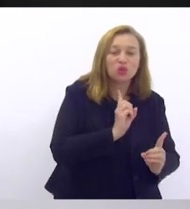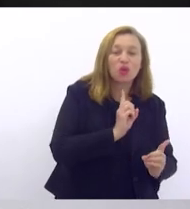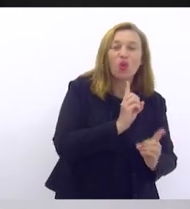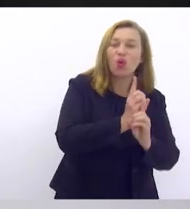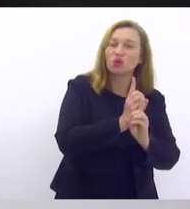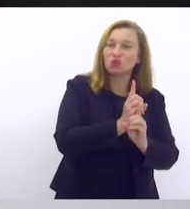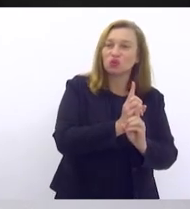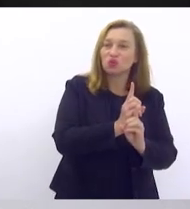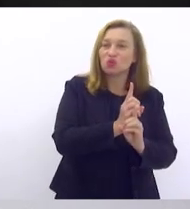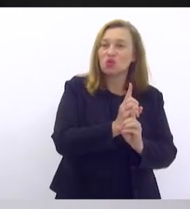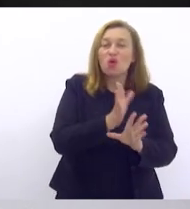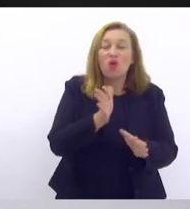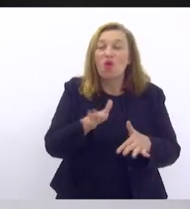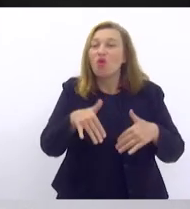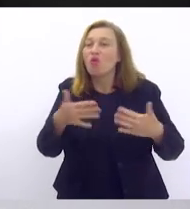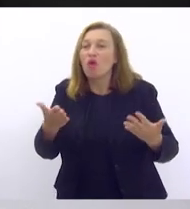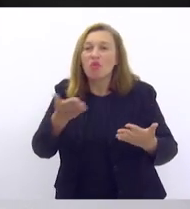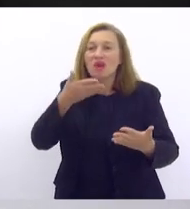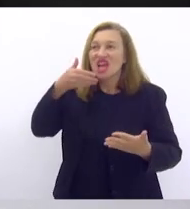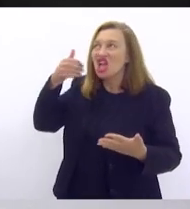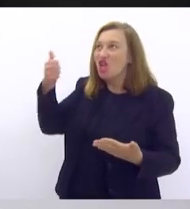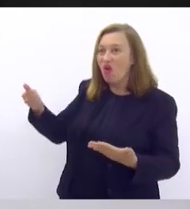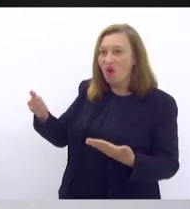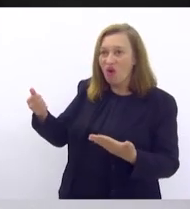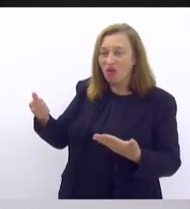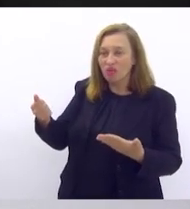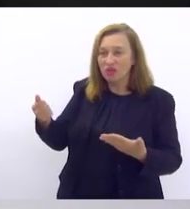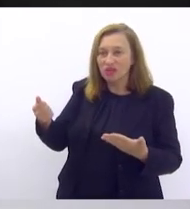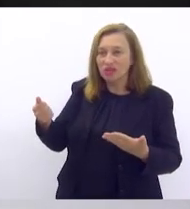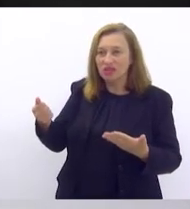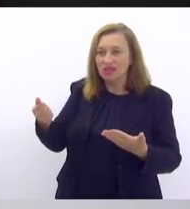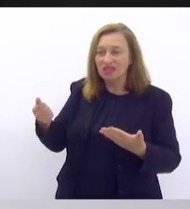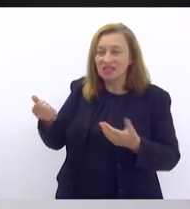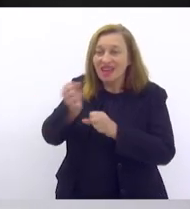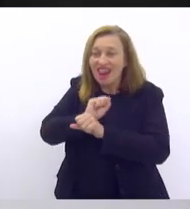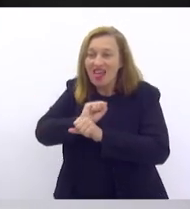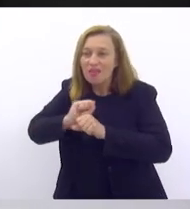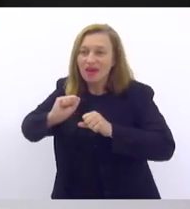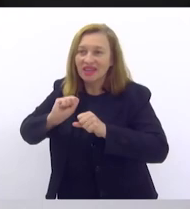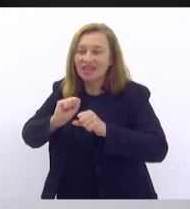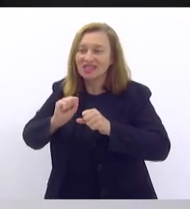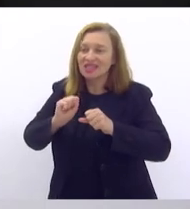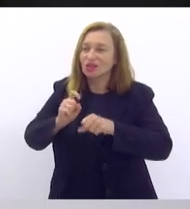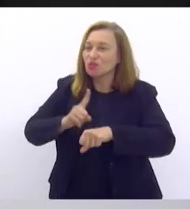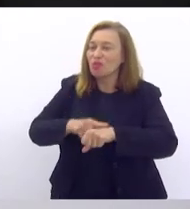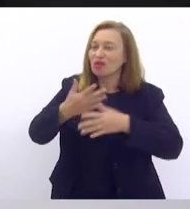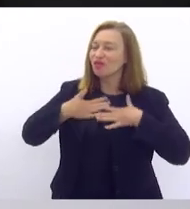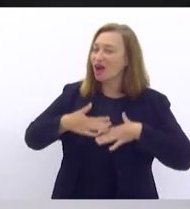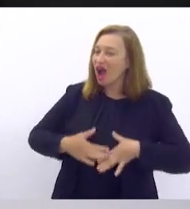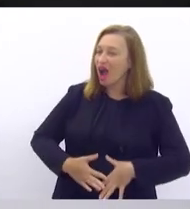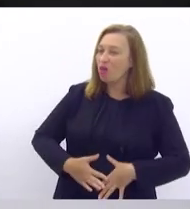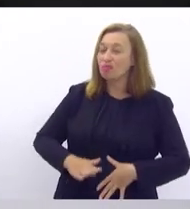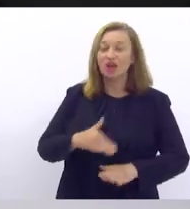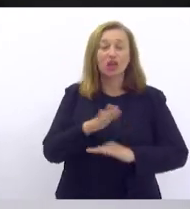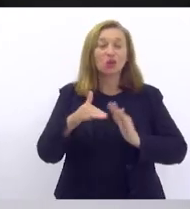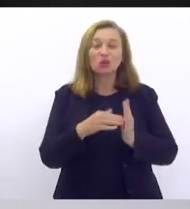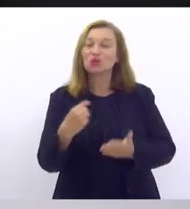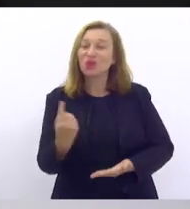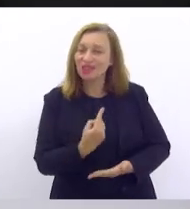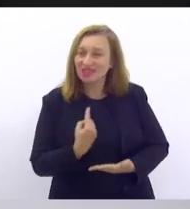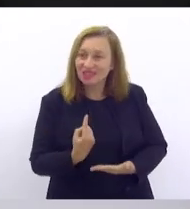caminho dos enlaces que sejam mais sutis, mais tranquilos, mais confortáveis para todos